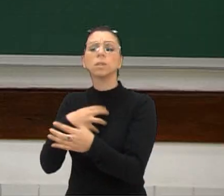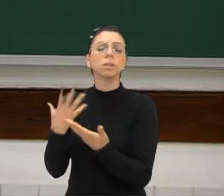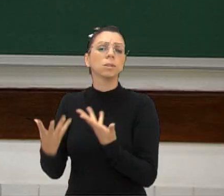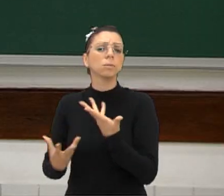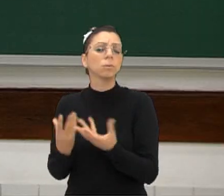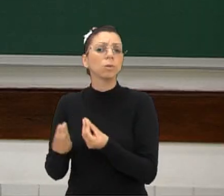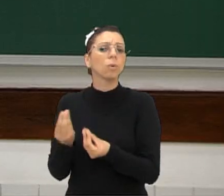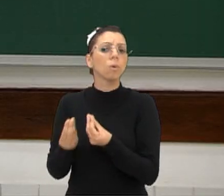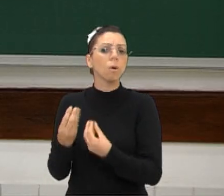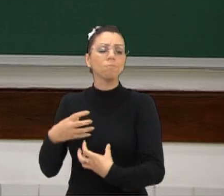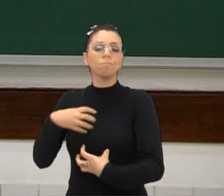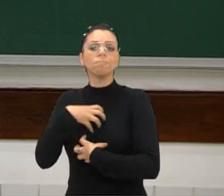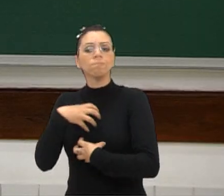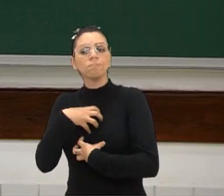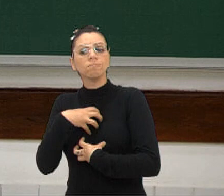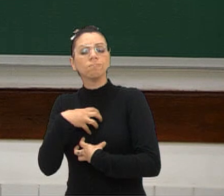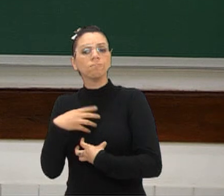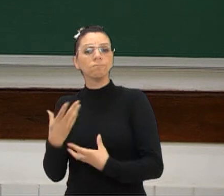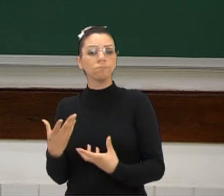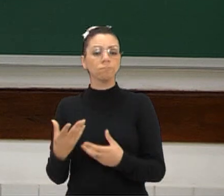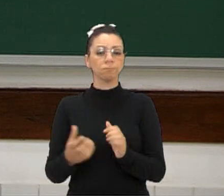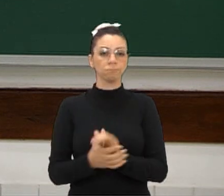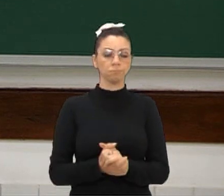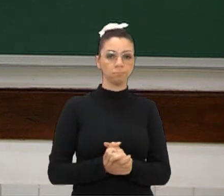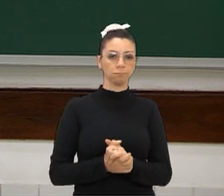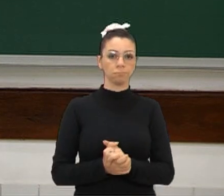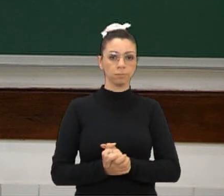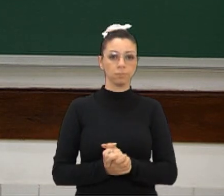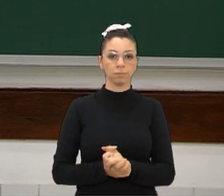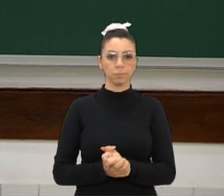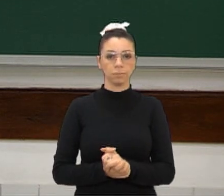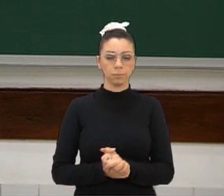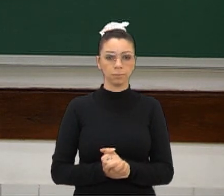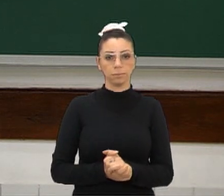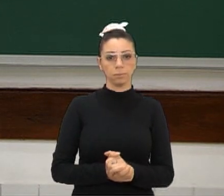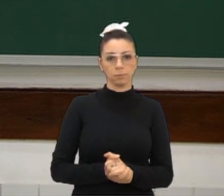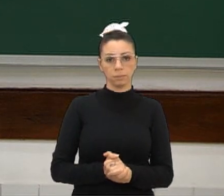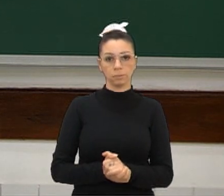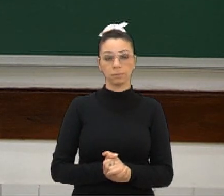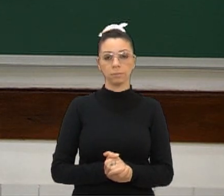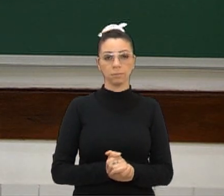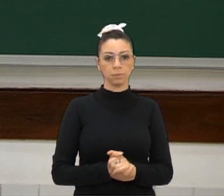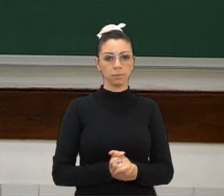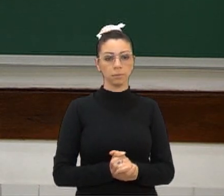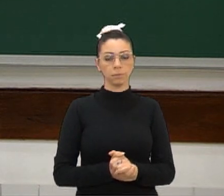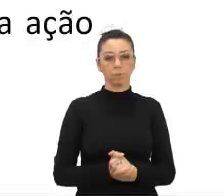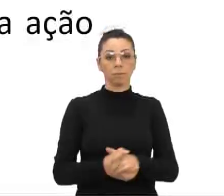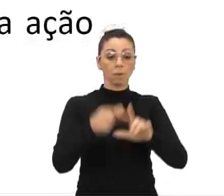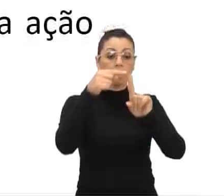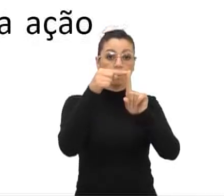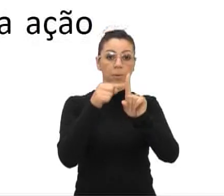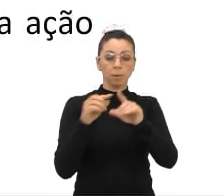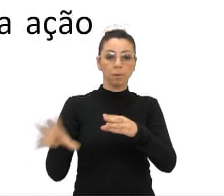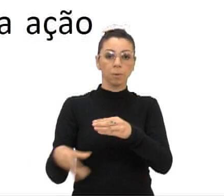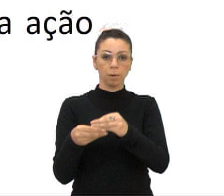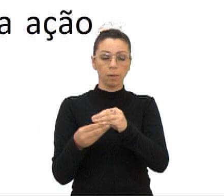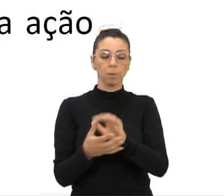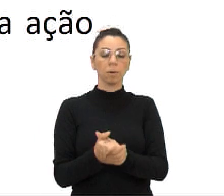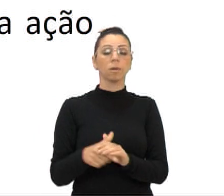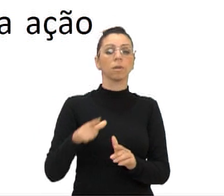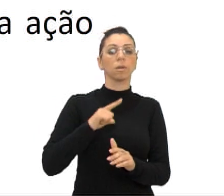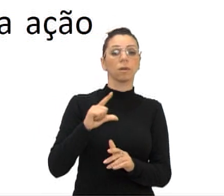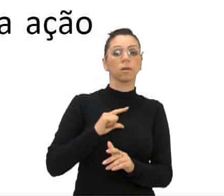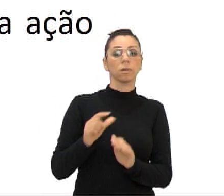se sentindo, como ela é, e assim por diante. Vamos continuar sobre os tipos de predicado. Eu